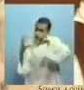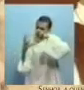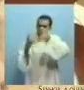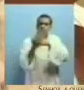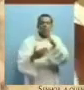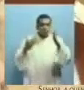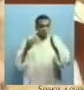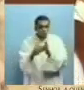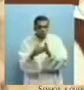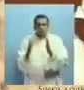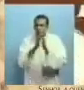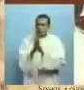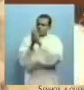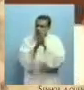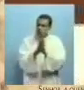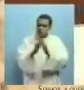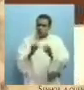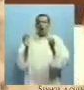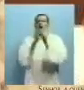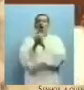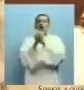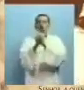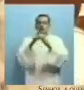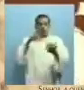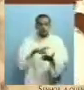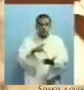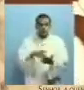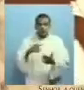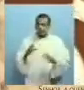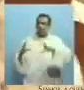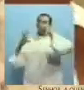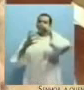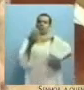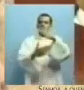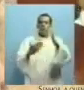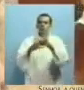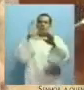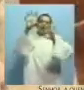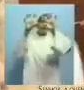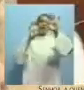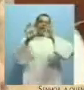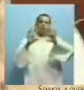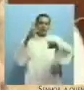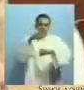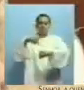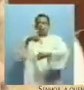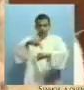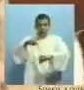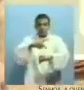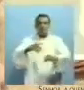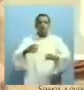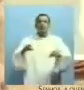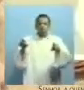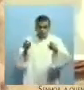inteiro. Em todas as línguas conhecidas, hoje foi dirigida a Deus essa mesma